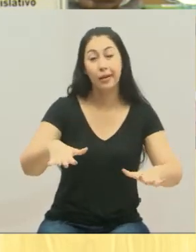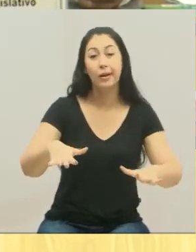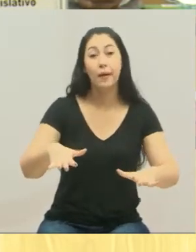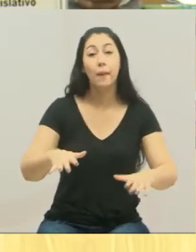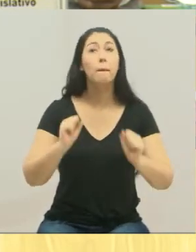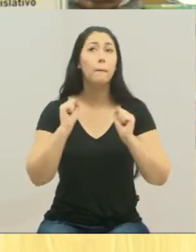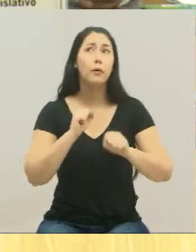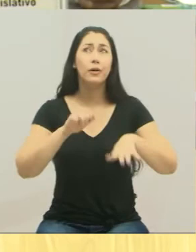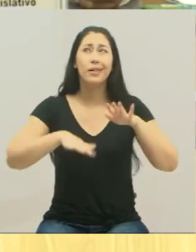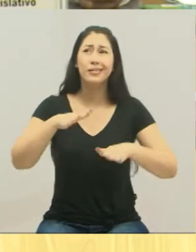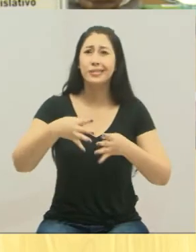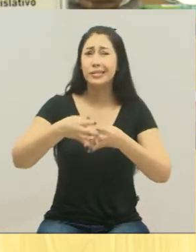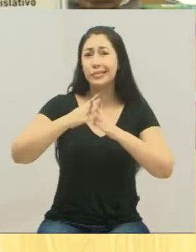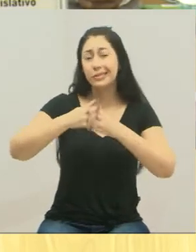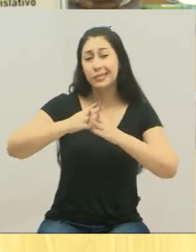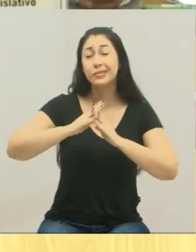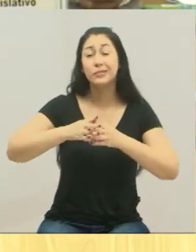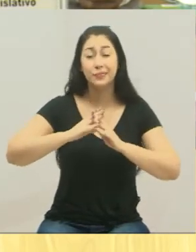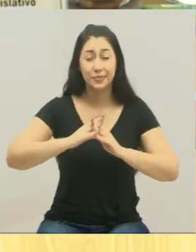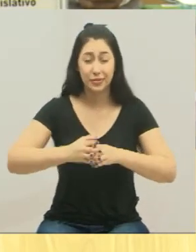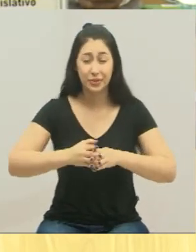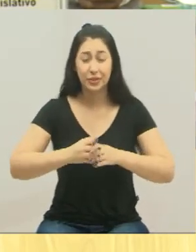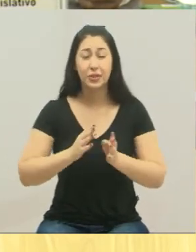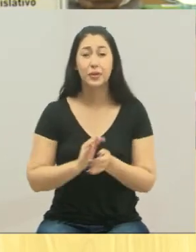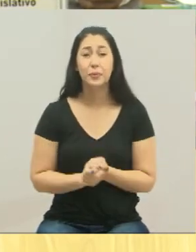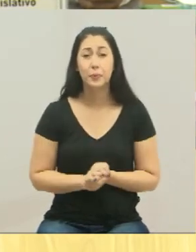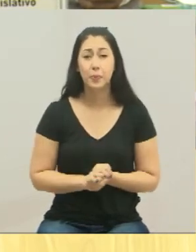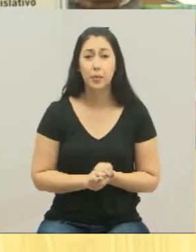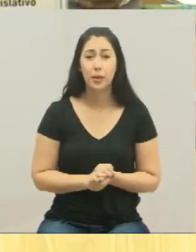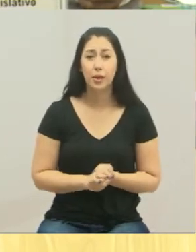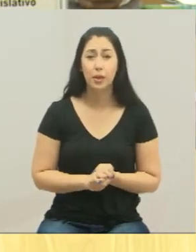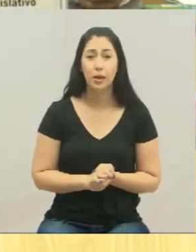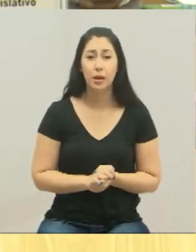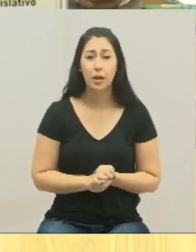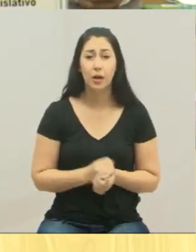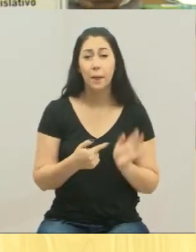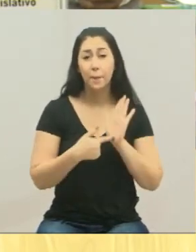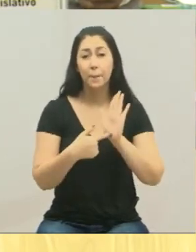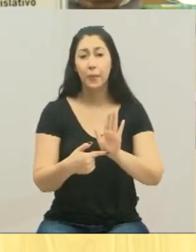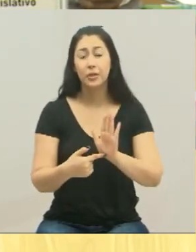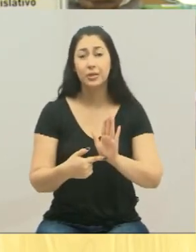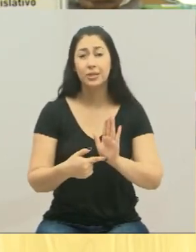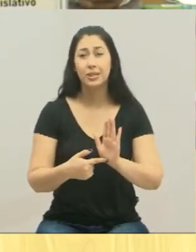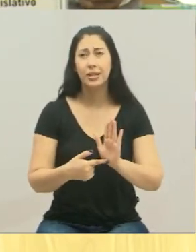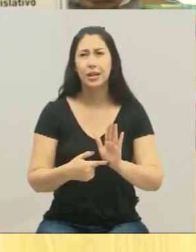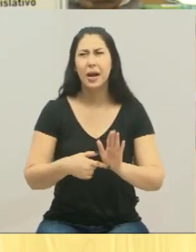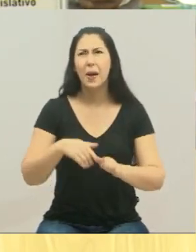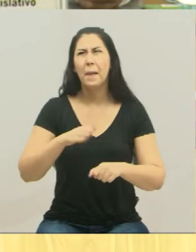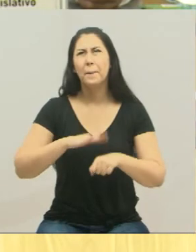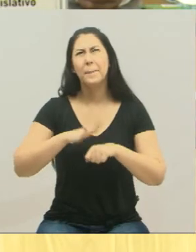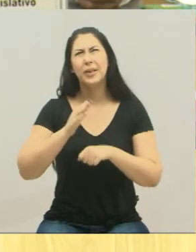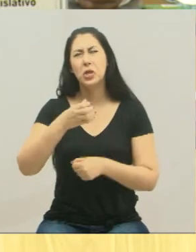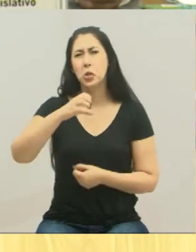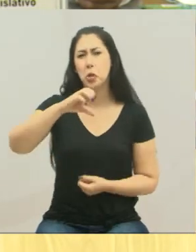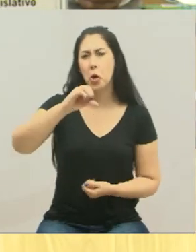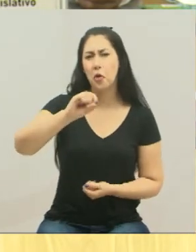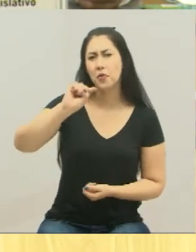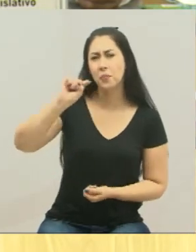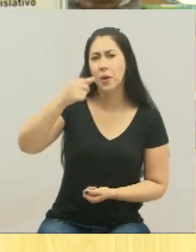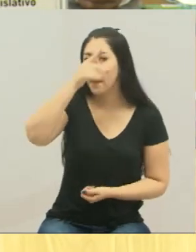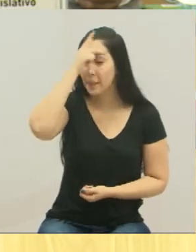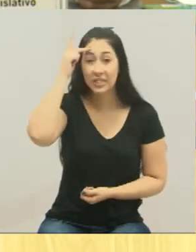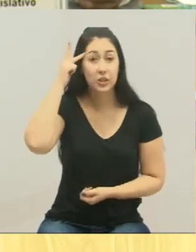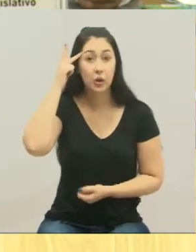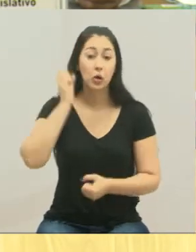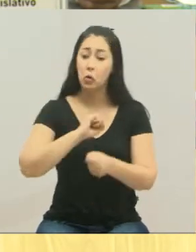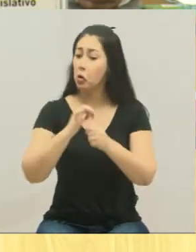do Covid-19, editado em 25 de setembro de 2020, o número de casos descartados de mais de 9.559 pessoas.